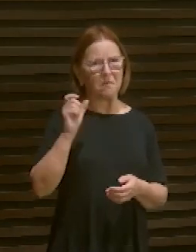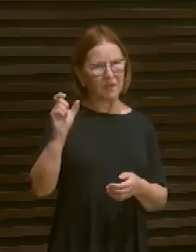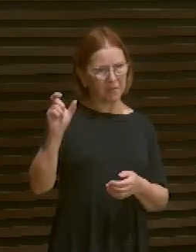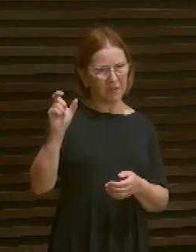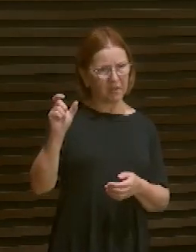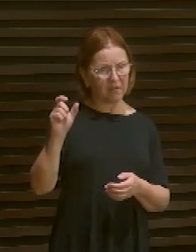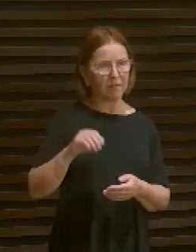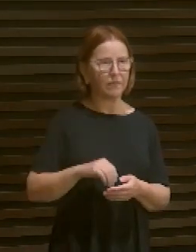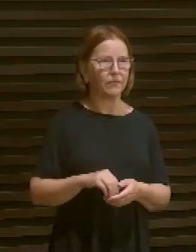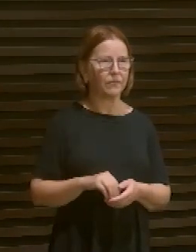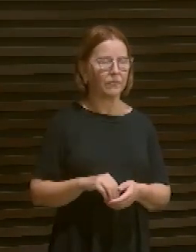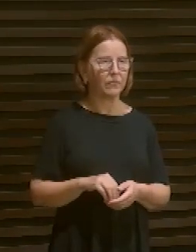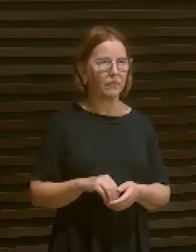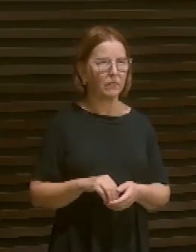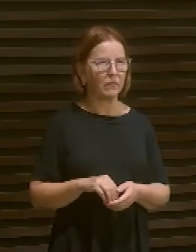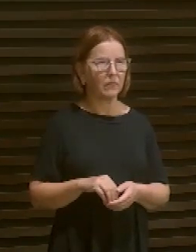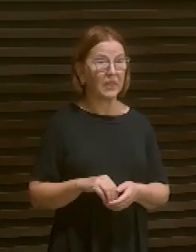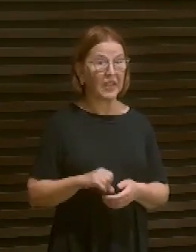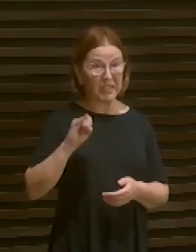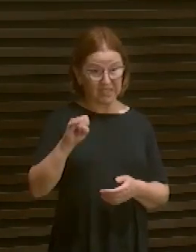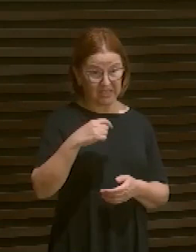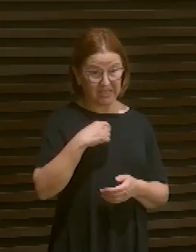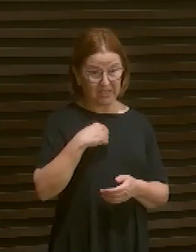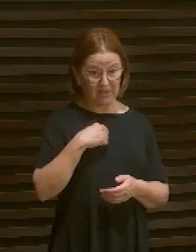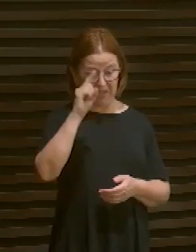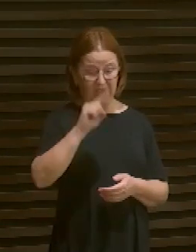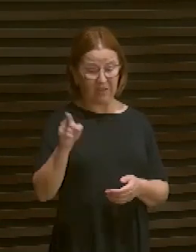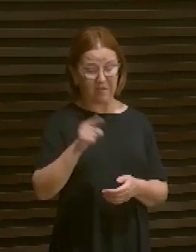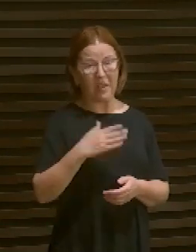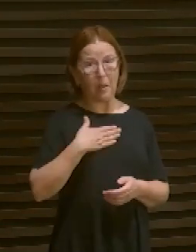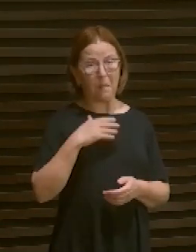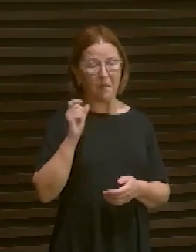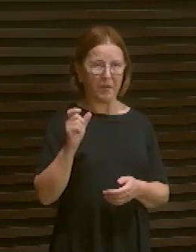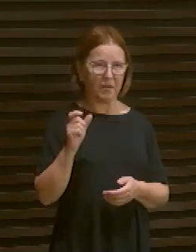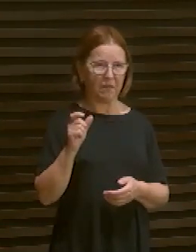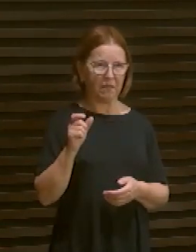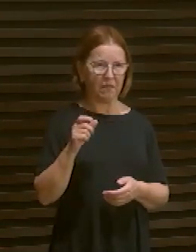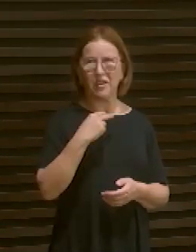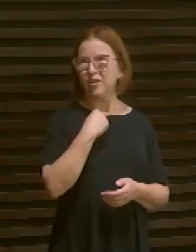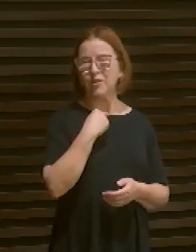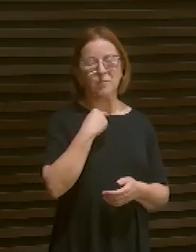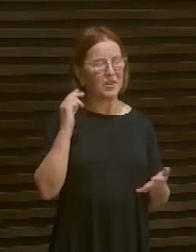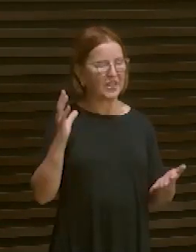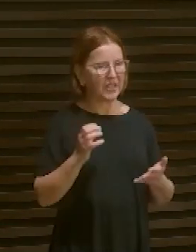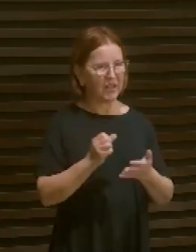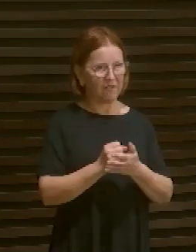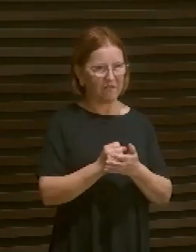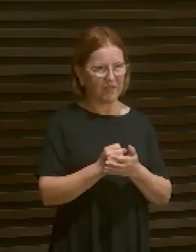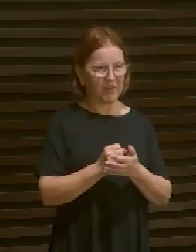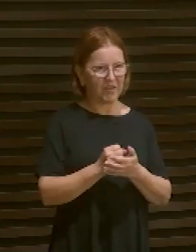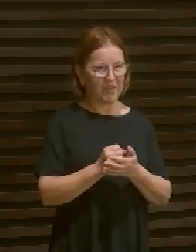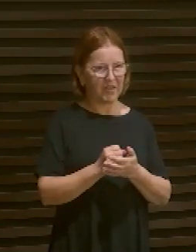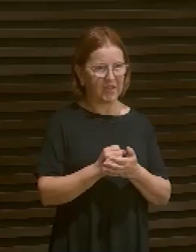E foi quando ele me disse assim, se eu passar por cima da minha palavra, eu não posso salvar o homem a quem